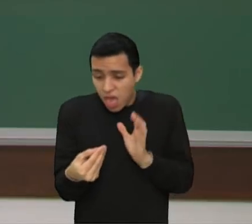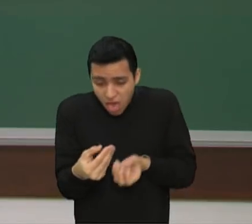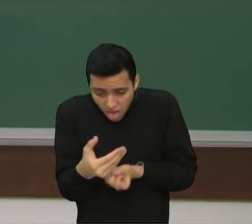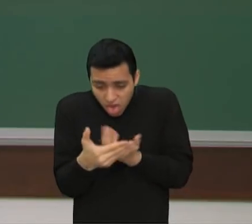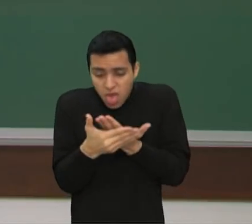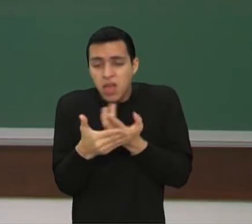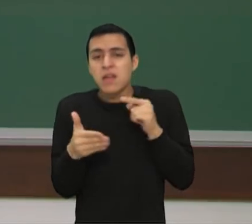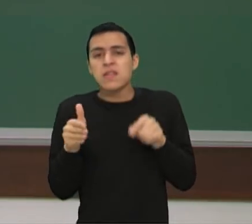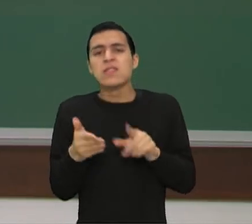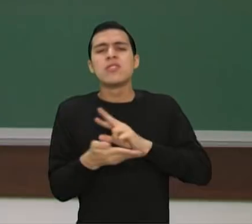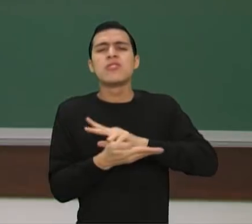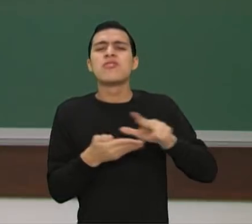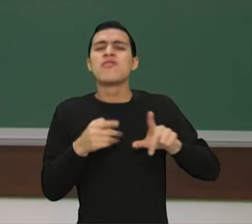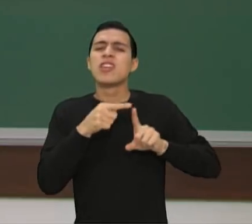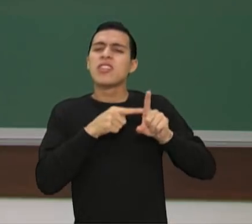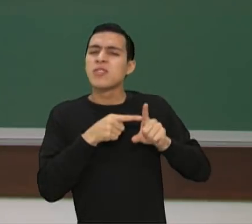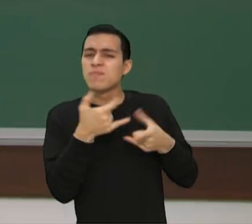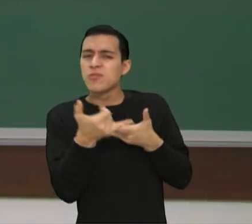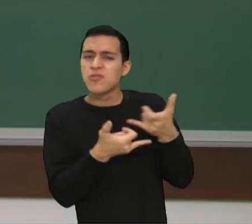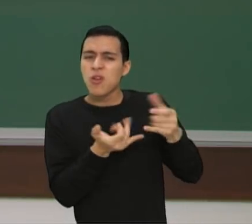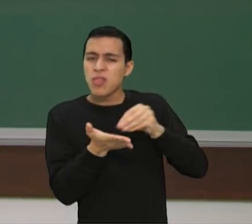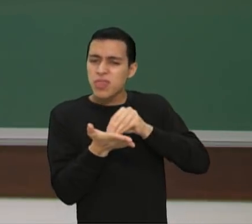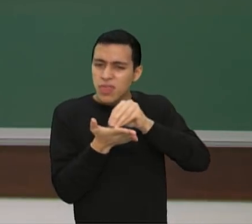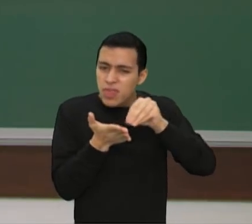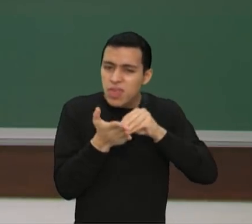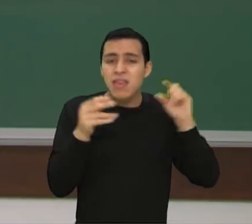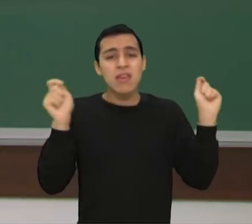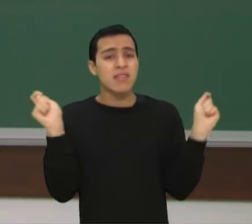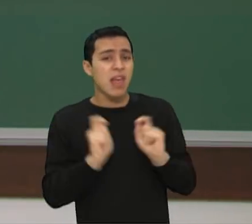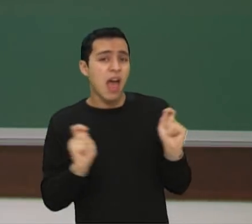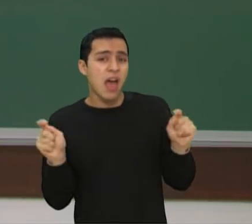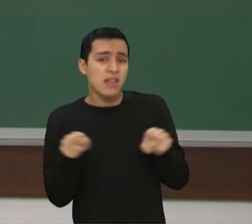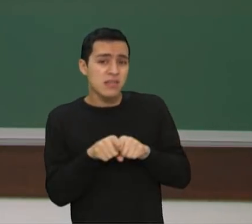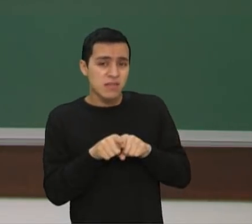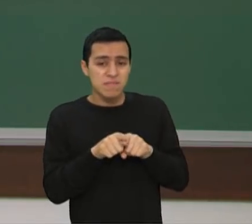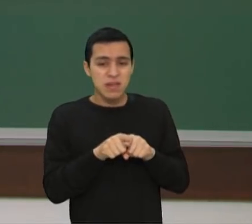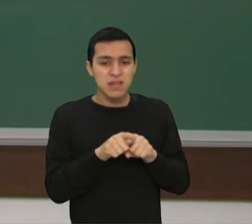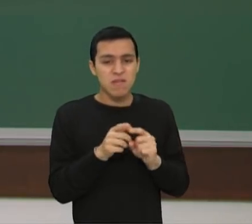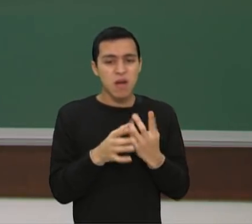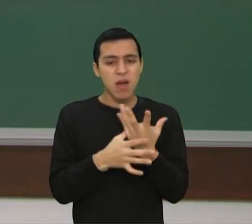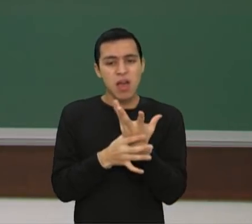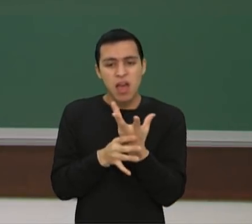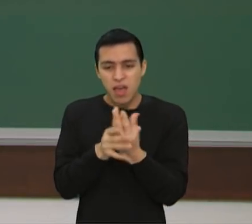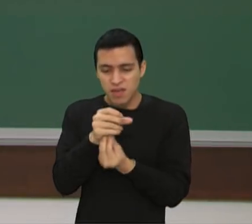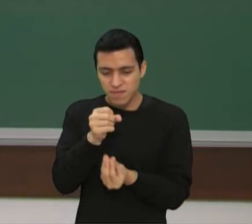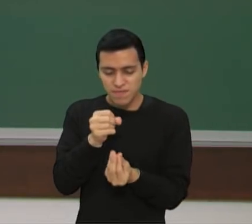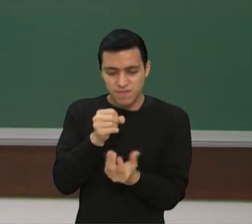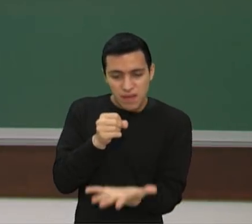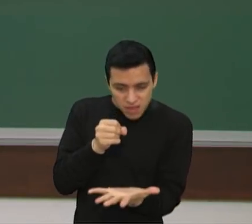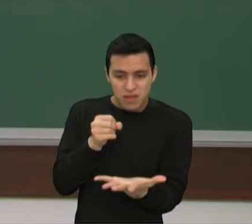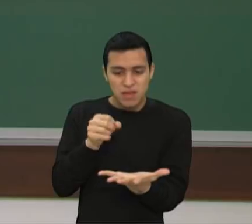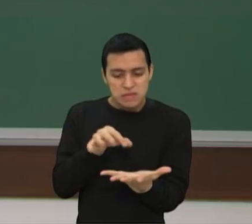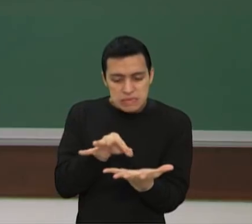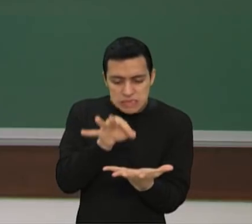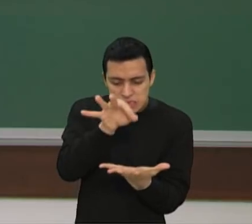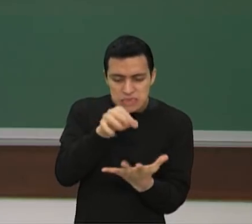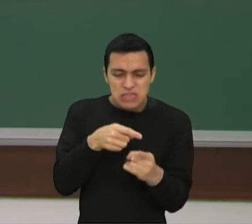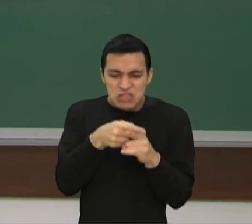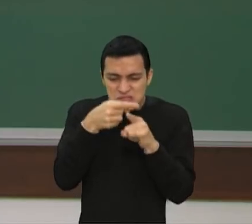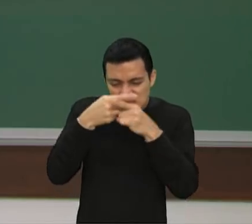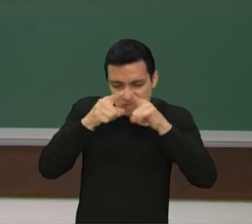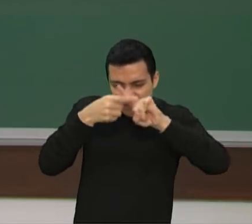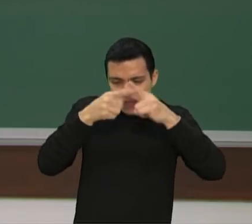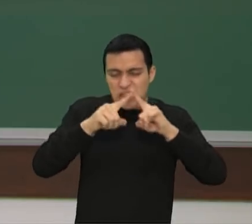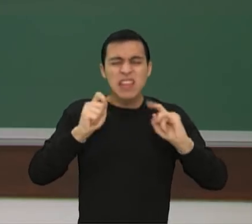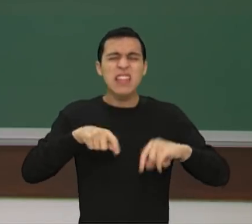de jogos de tabuleiro, né? Inclusive, assim, a gente consegue fazer um pega-vareta com vários tipos de gravetos, né? Então, são jogos assim, que a gente